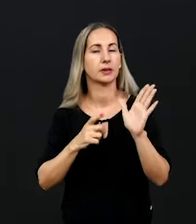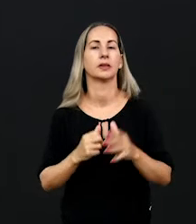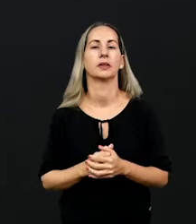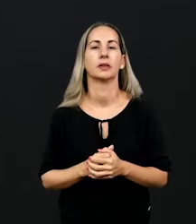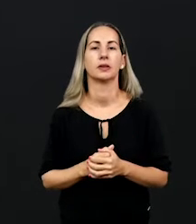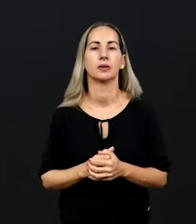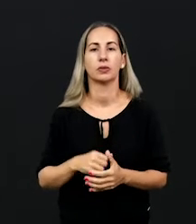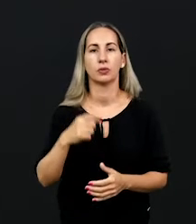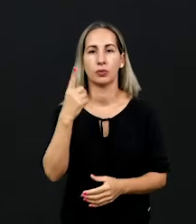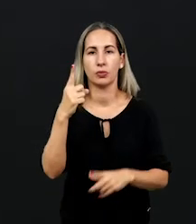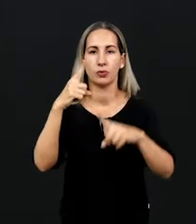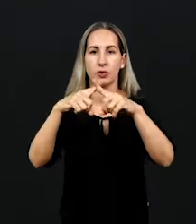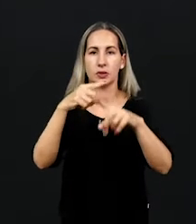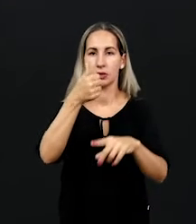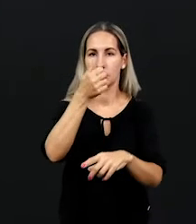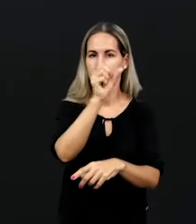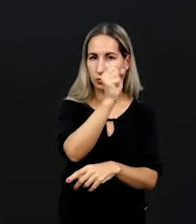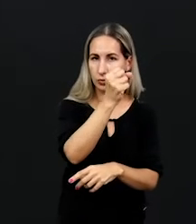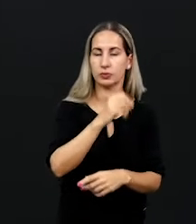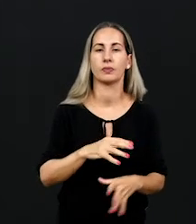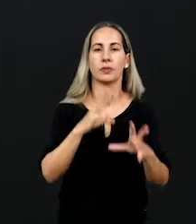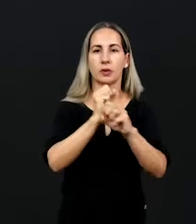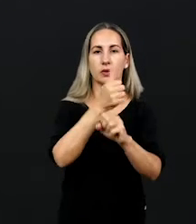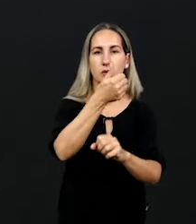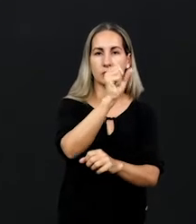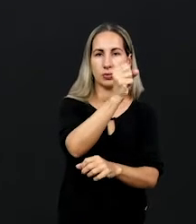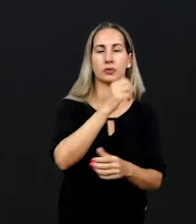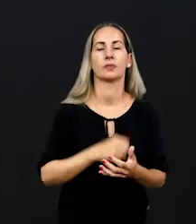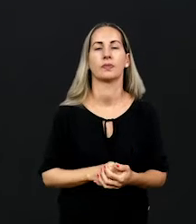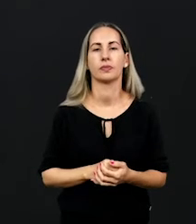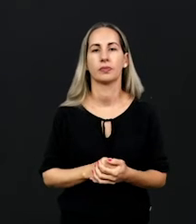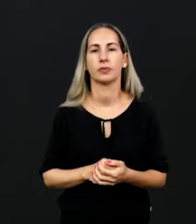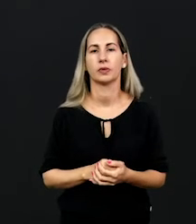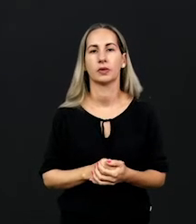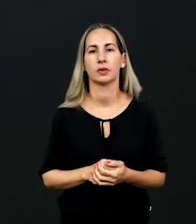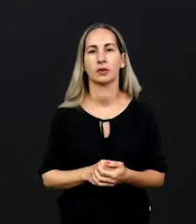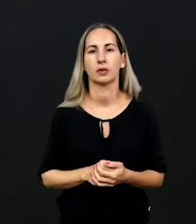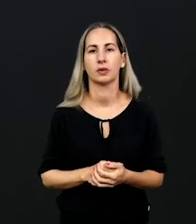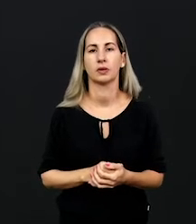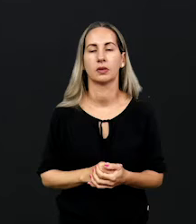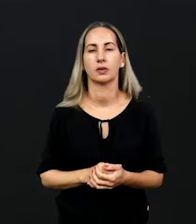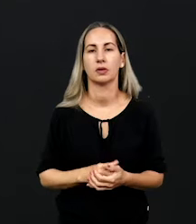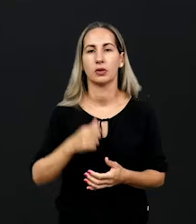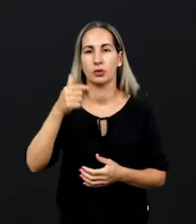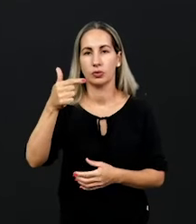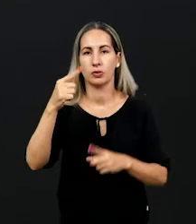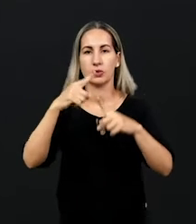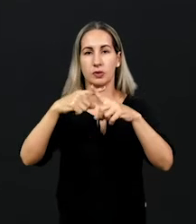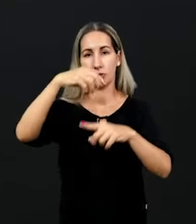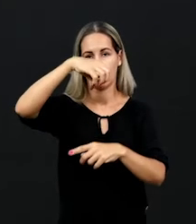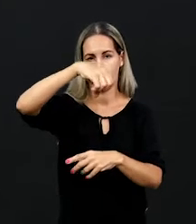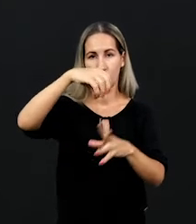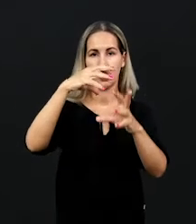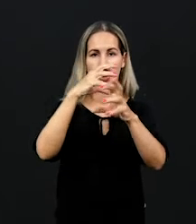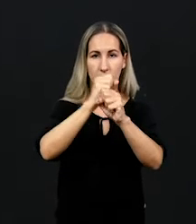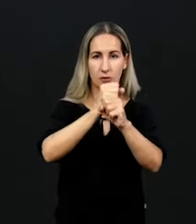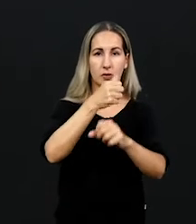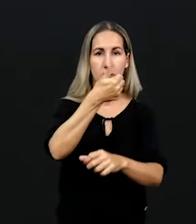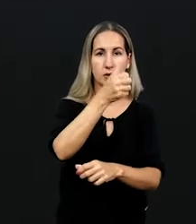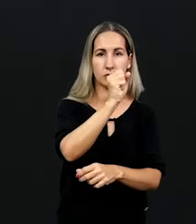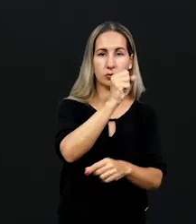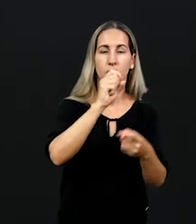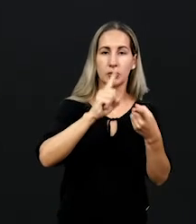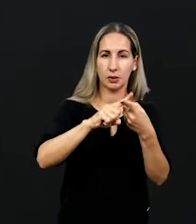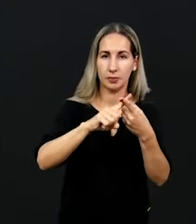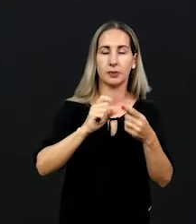1 vezes 18, 18. Aqui eu tenho 2 vezes 9 também é